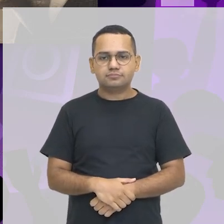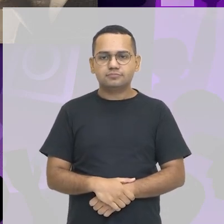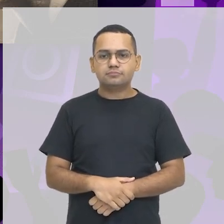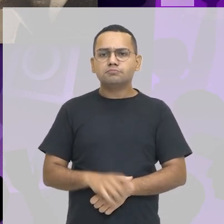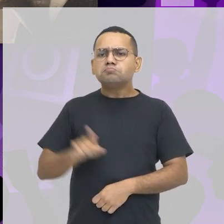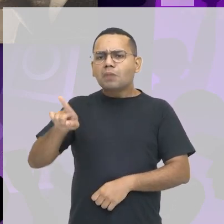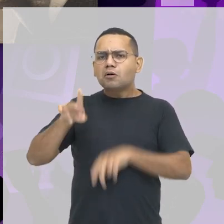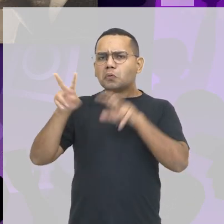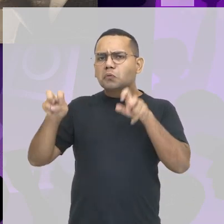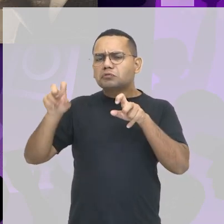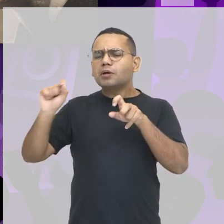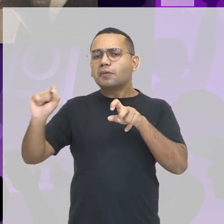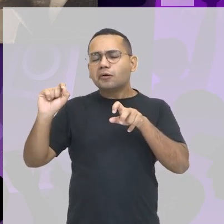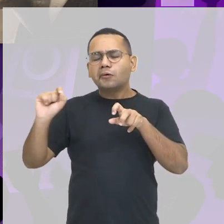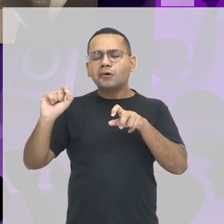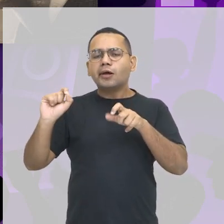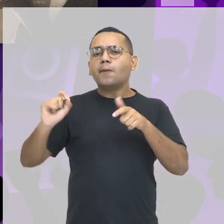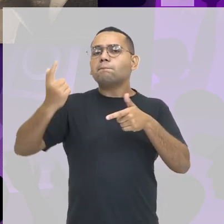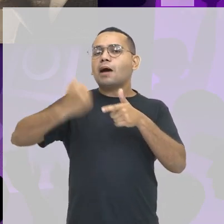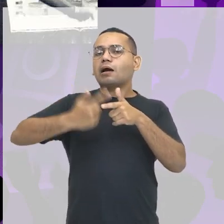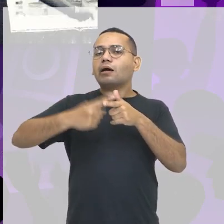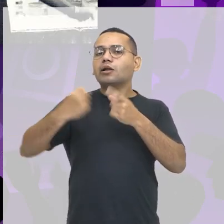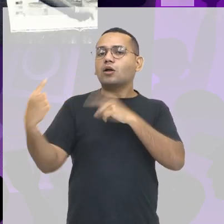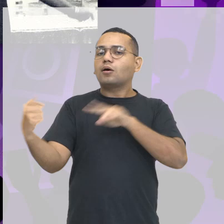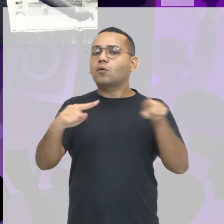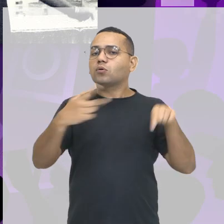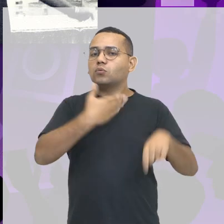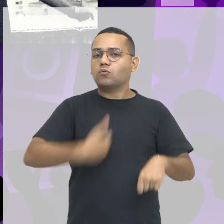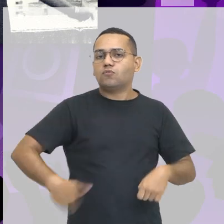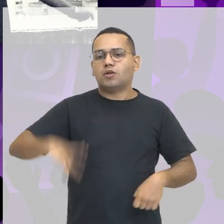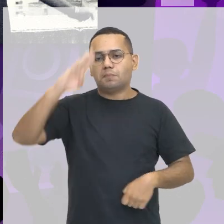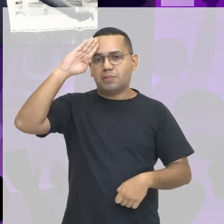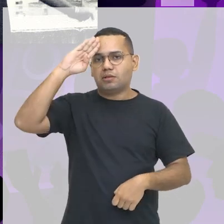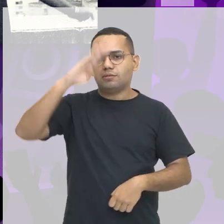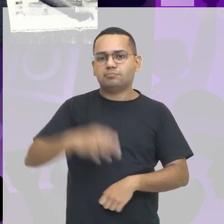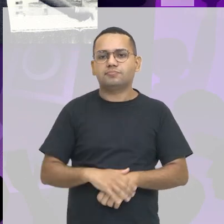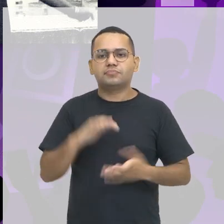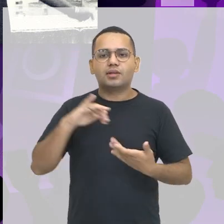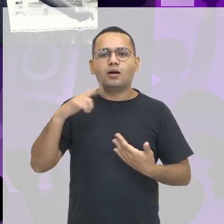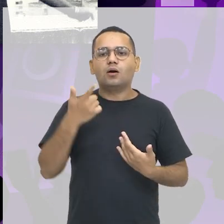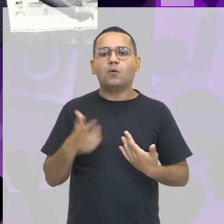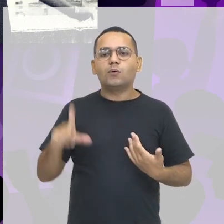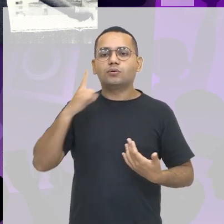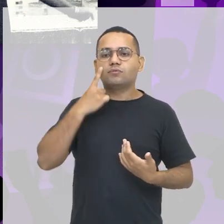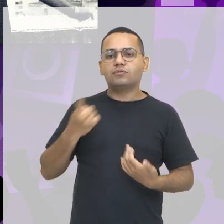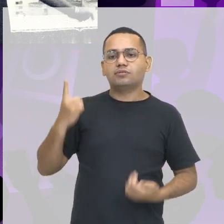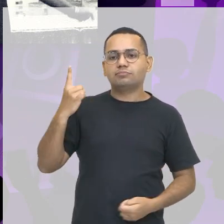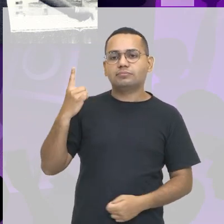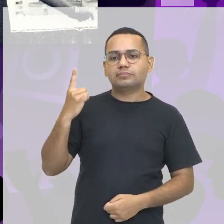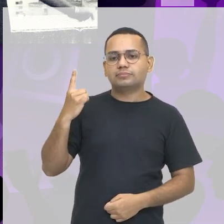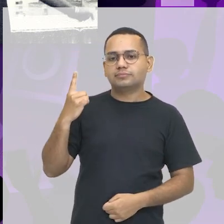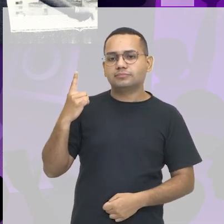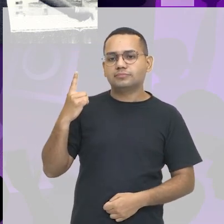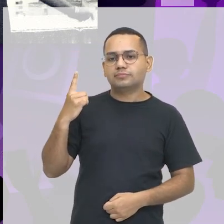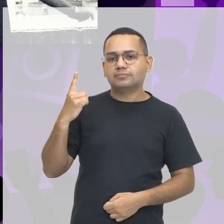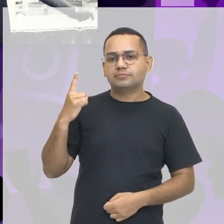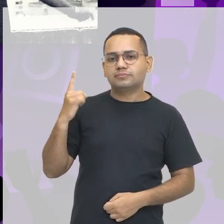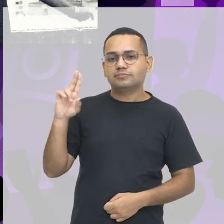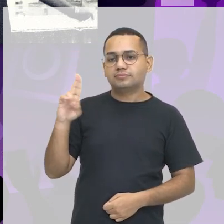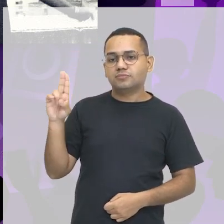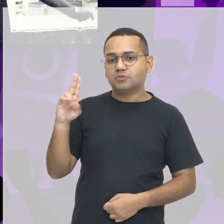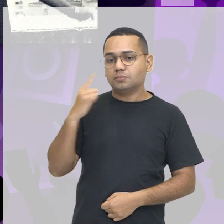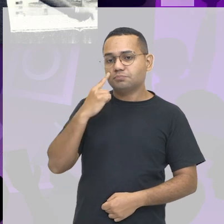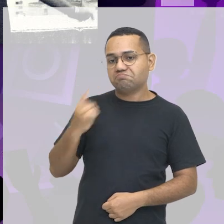fazia uma crítica, né, ao regime militar. Depois, né, nós temos Alô, Alô, Marciano, de